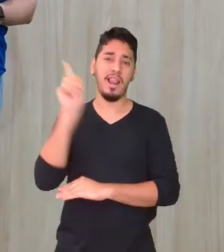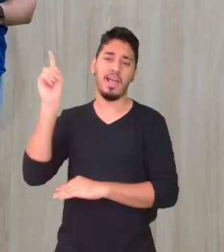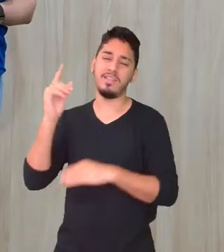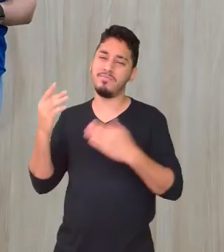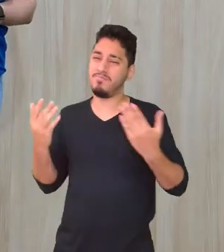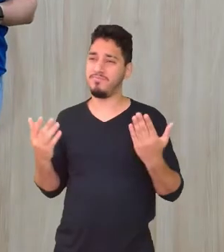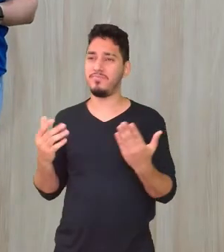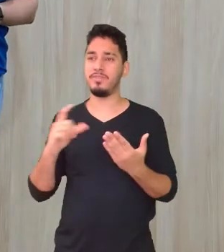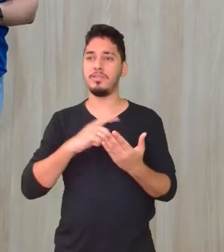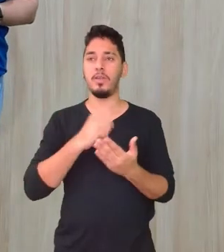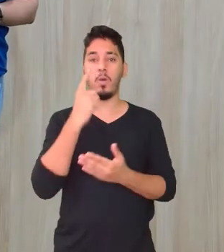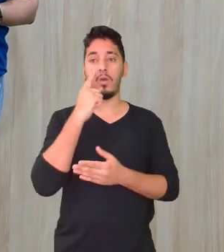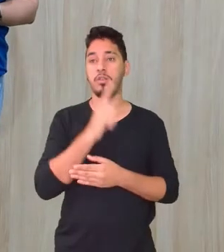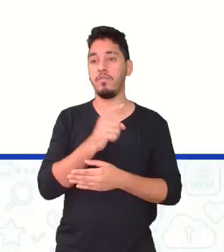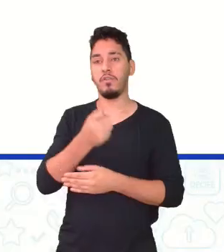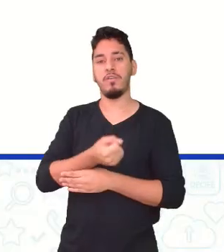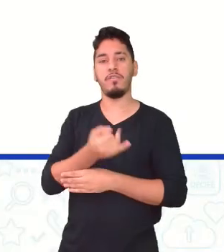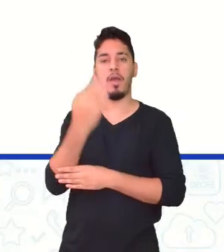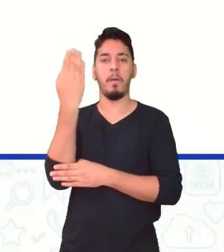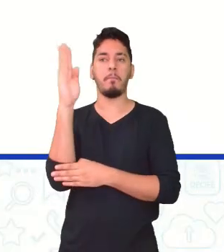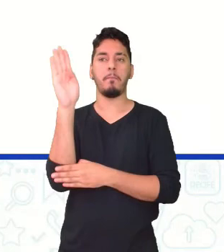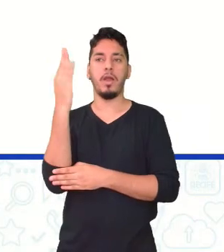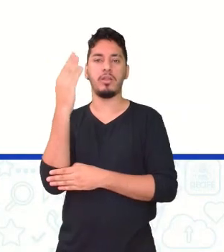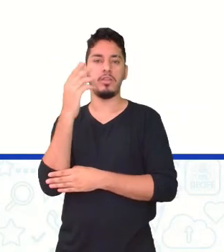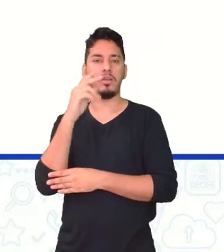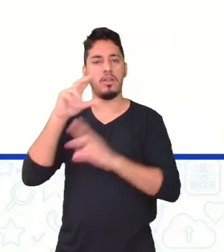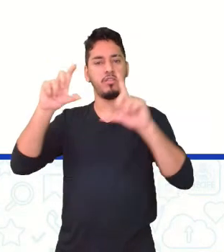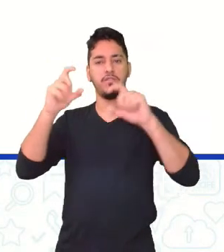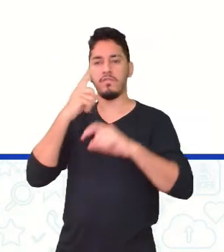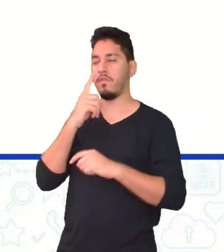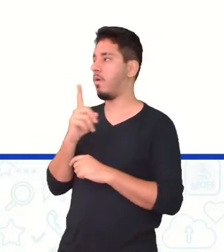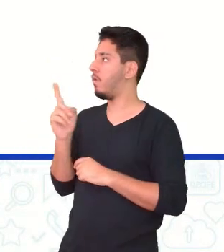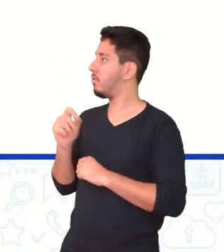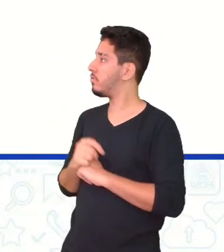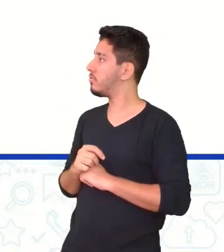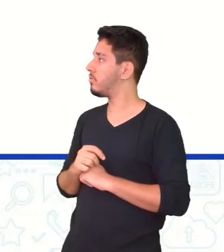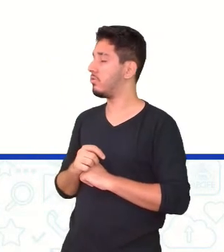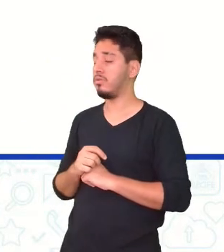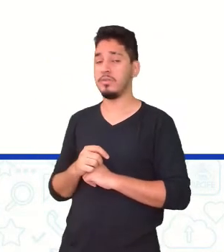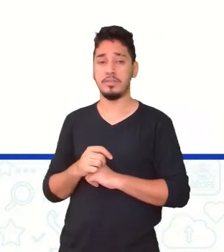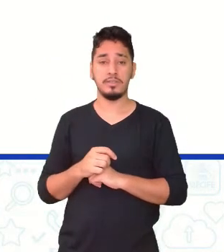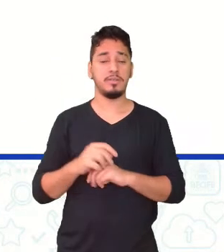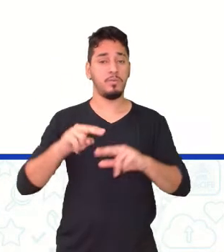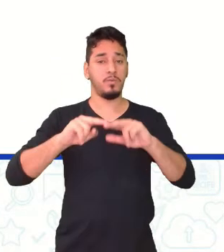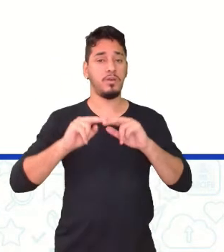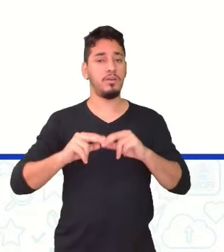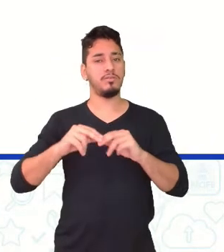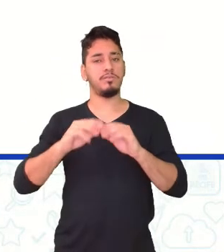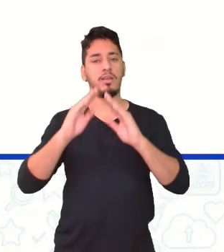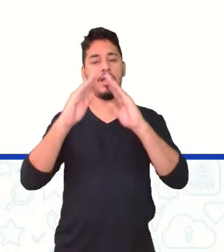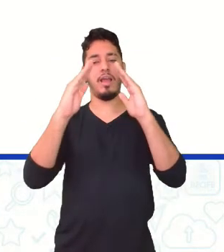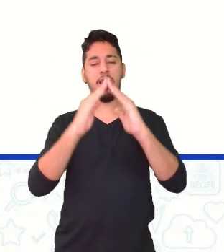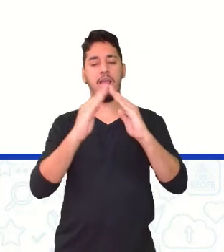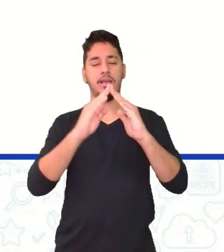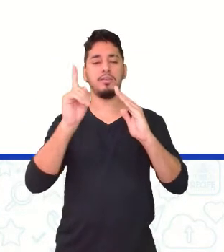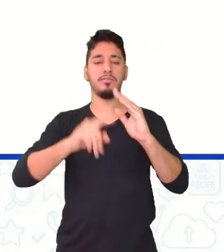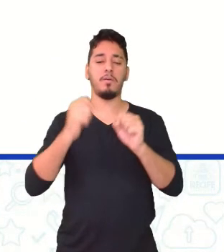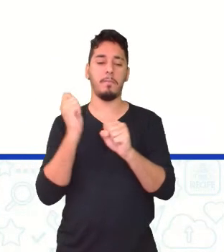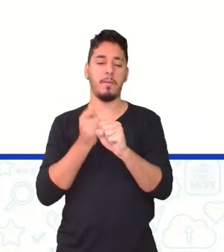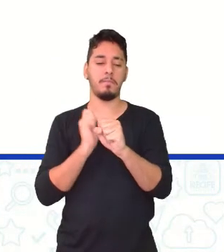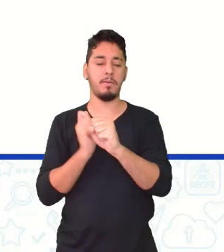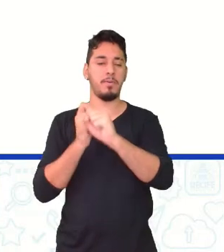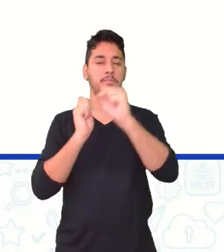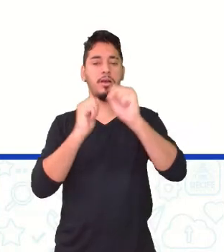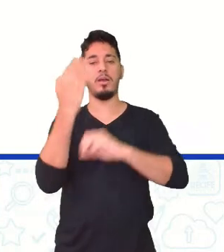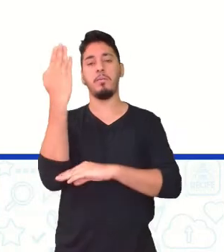vê que tem um monte de pedaço de madeira na foto, né, espalhado por conta disso, porque as casas são feitas de